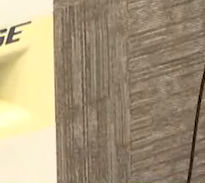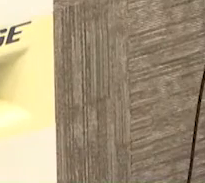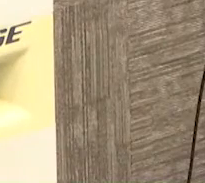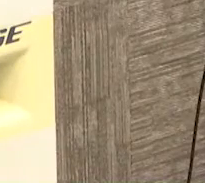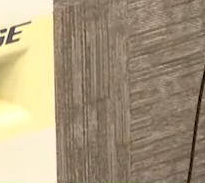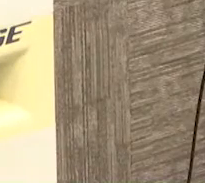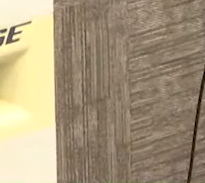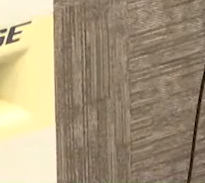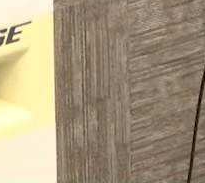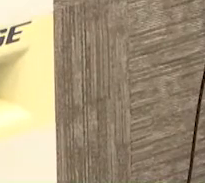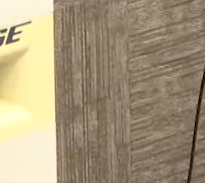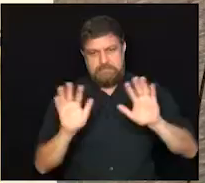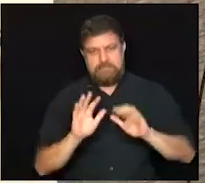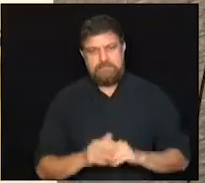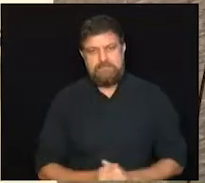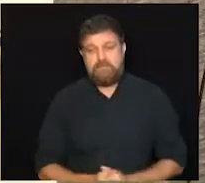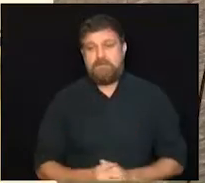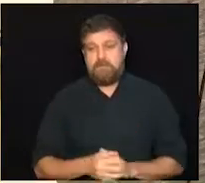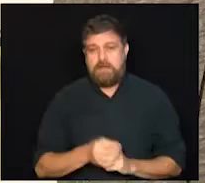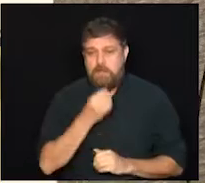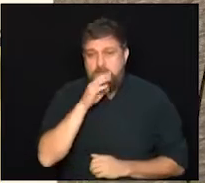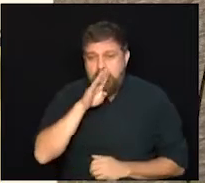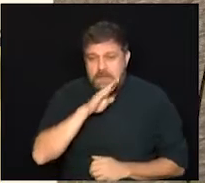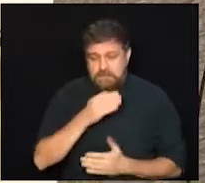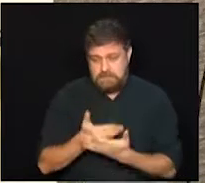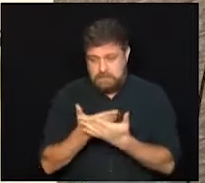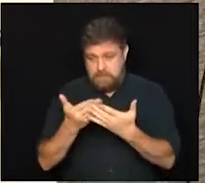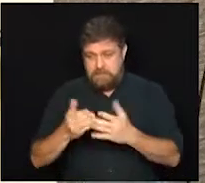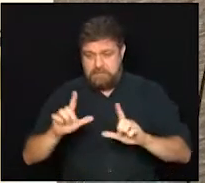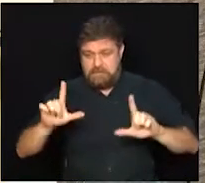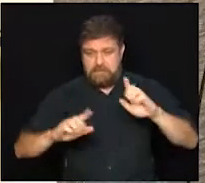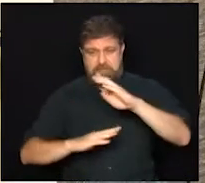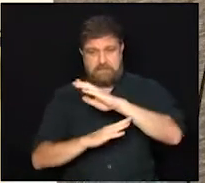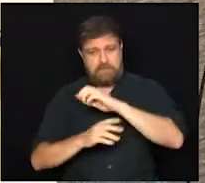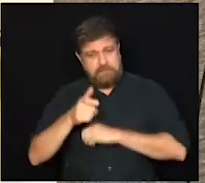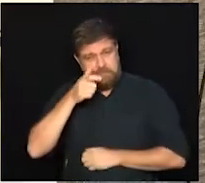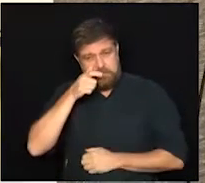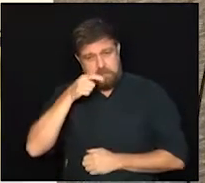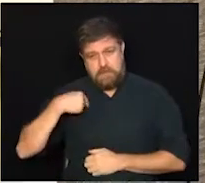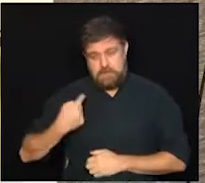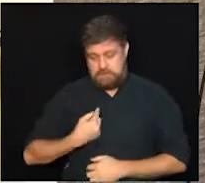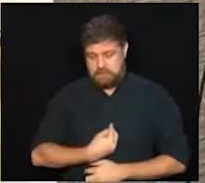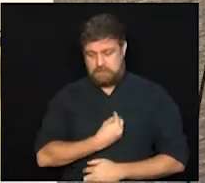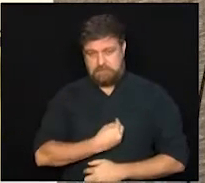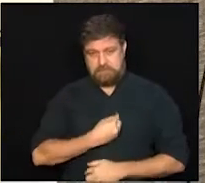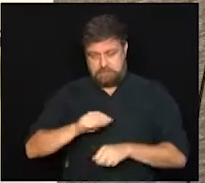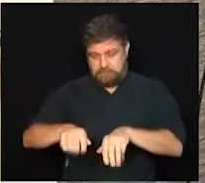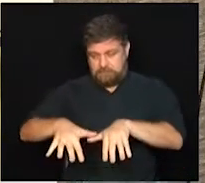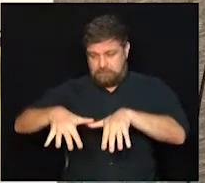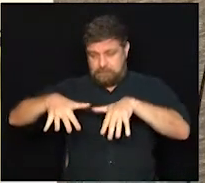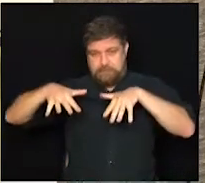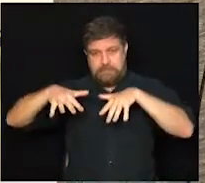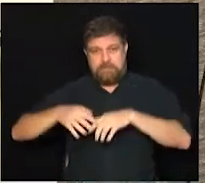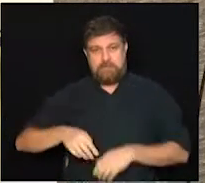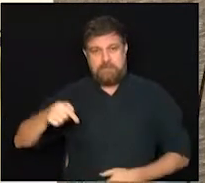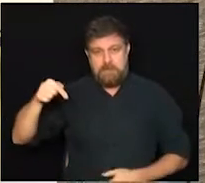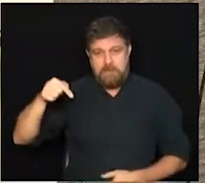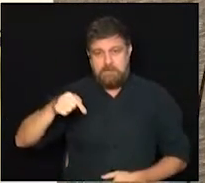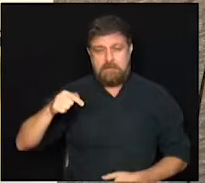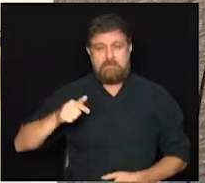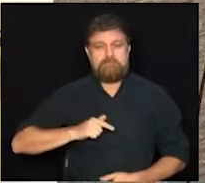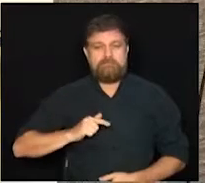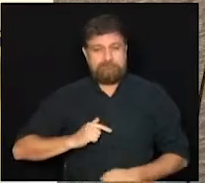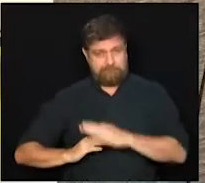Olá, uma ótima tarde para você que nos acompanha aqui pela TV Câmara Campinas. Nós falamos ao vivo do plenário José Maria Matosinho, o plenário da